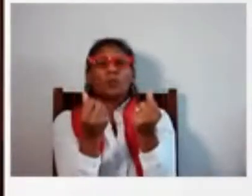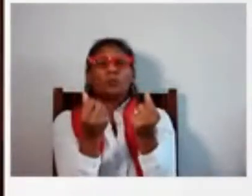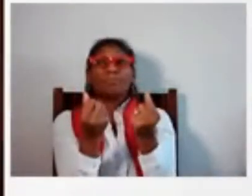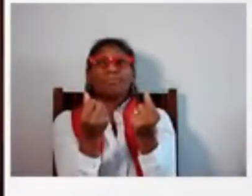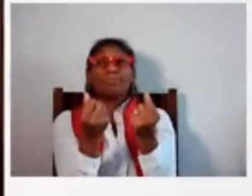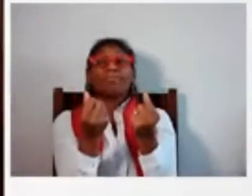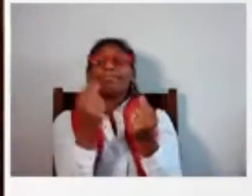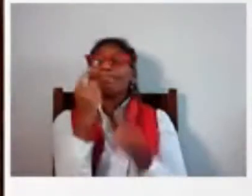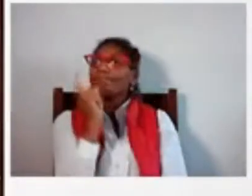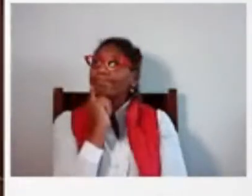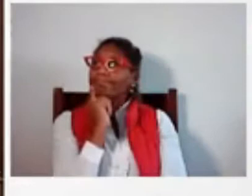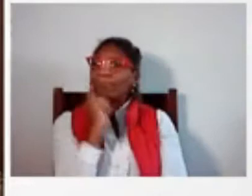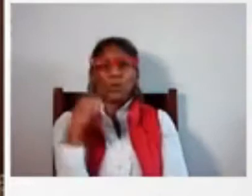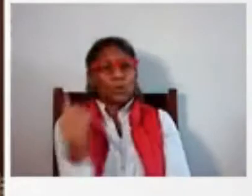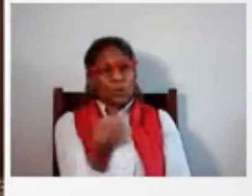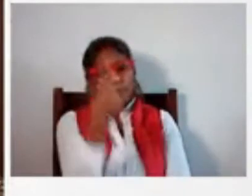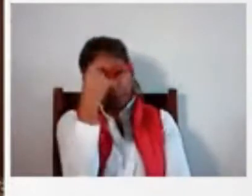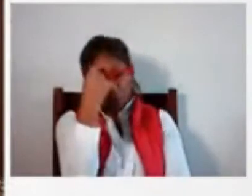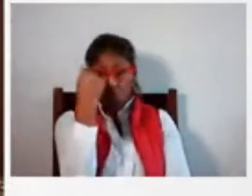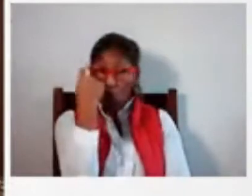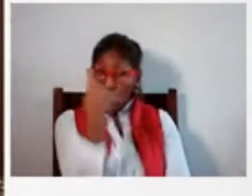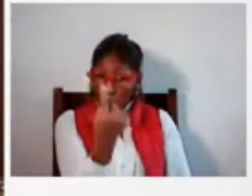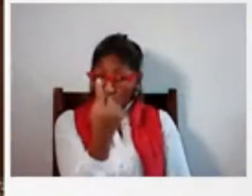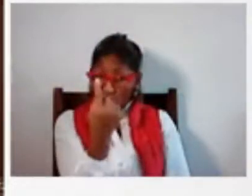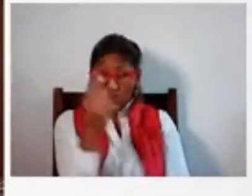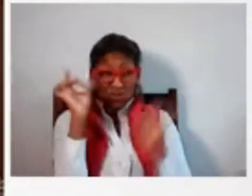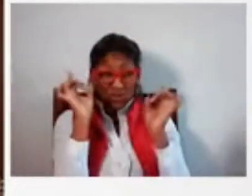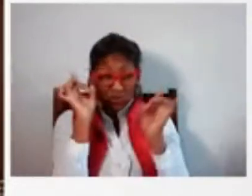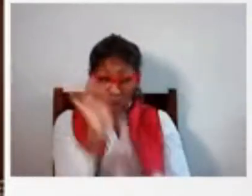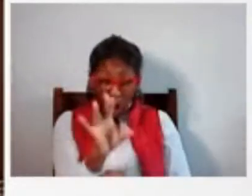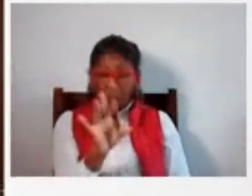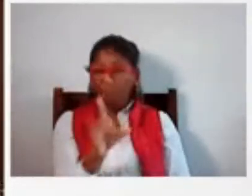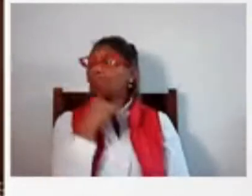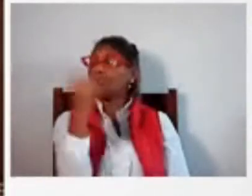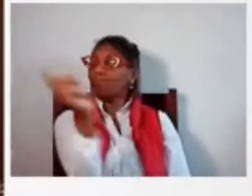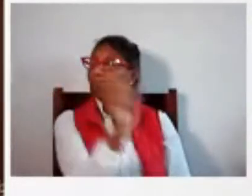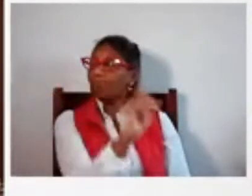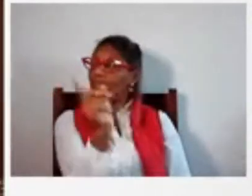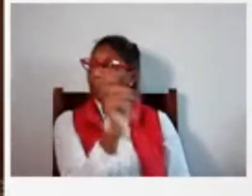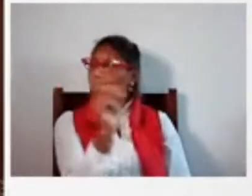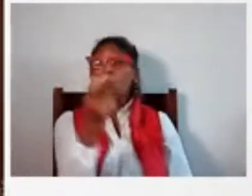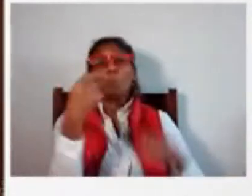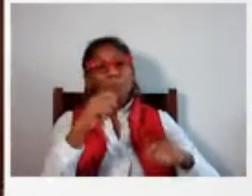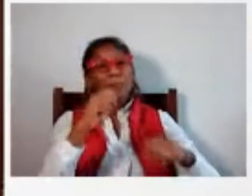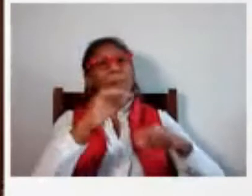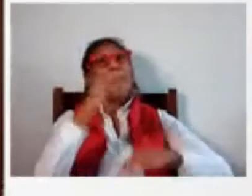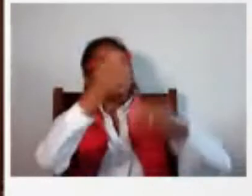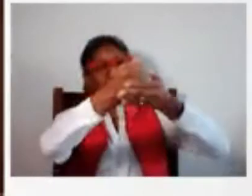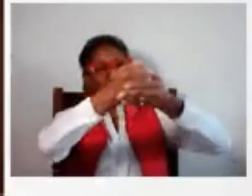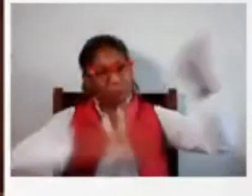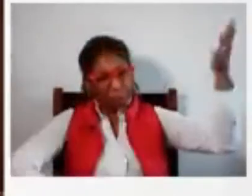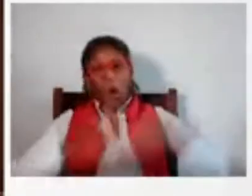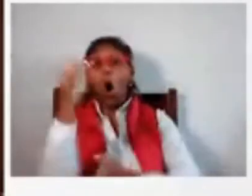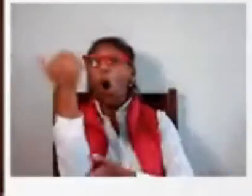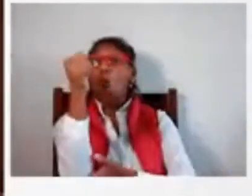que nenhum desses dados sozinho é capaz de dizer o nível de risco de uma região. Mas analisando o conjunto